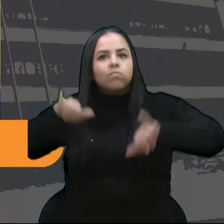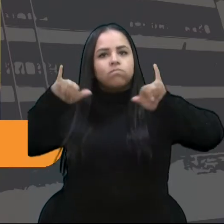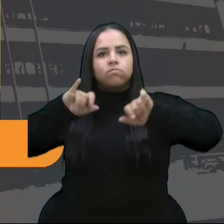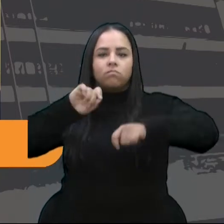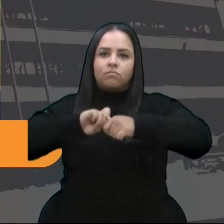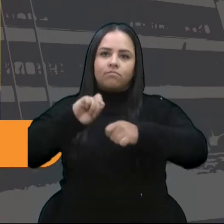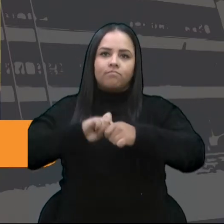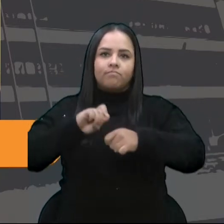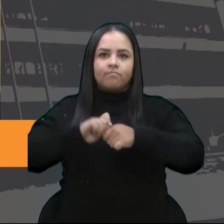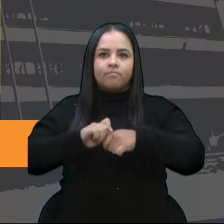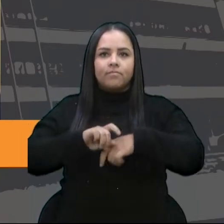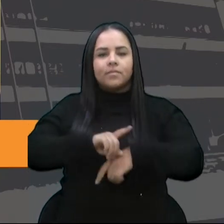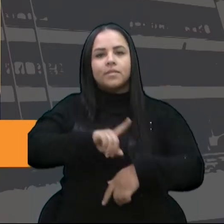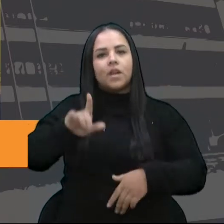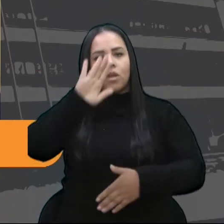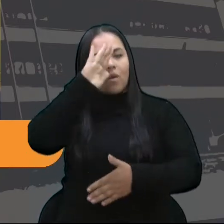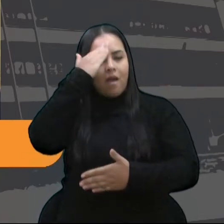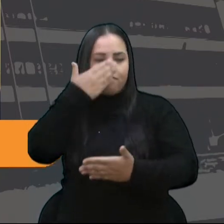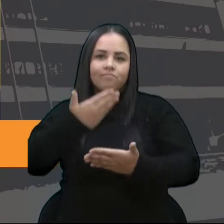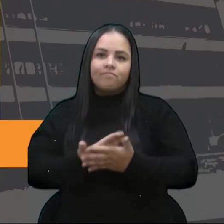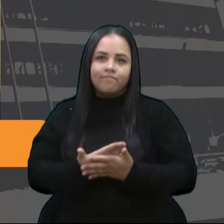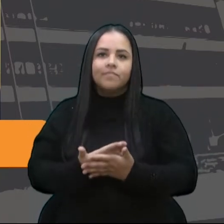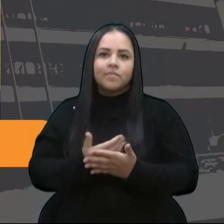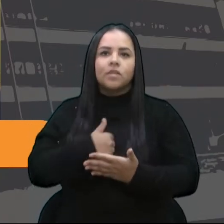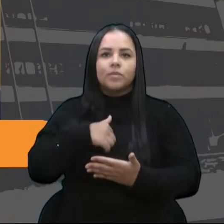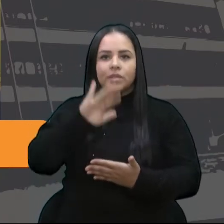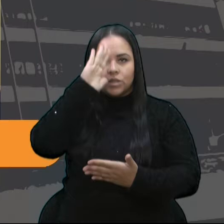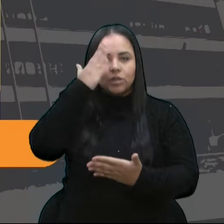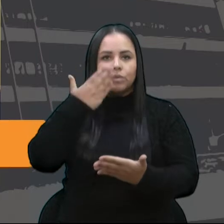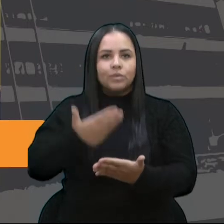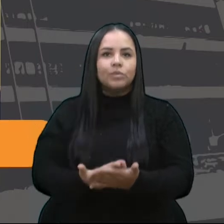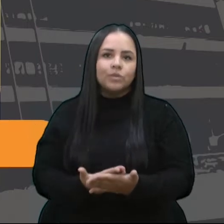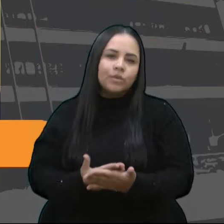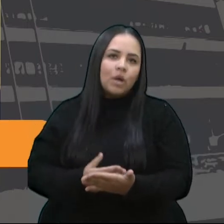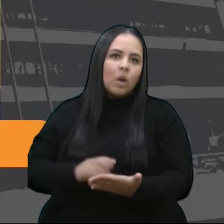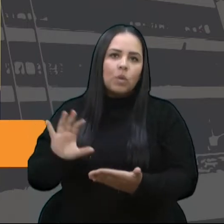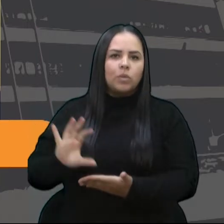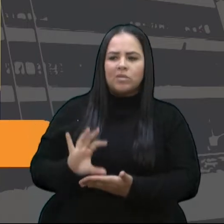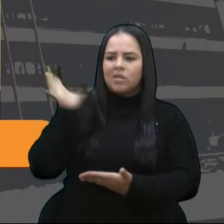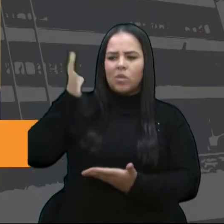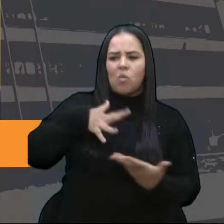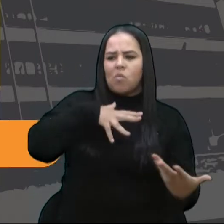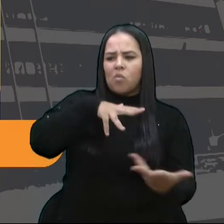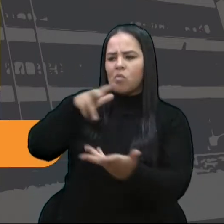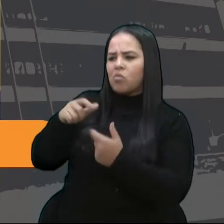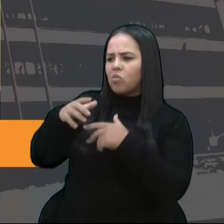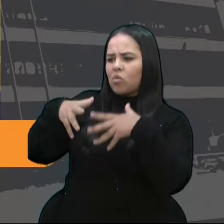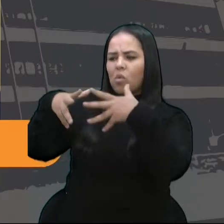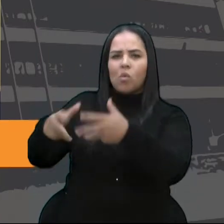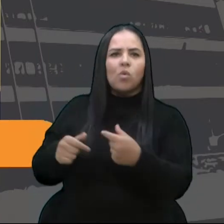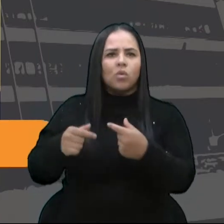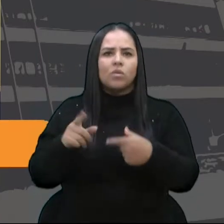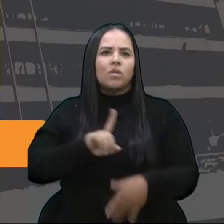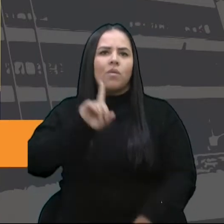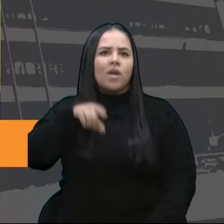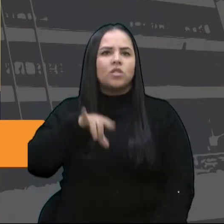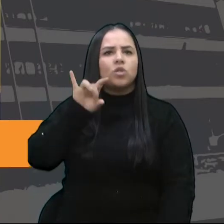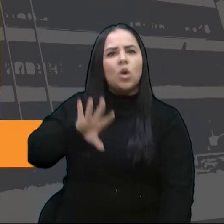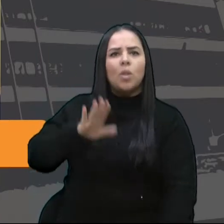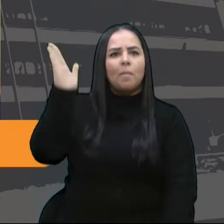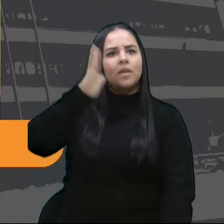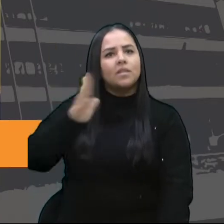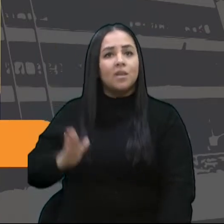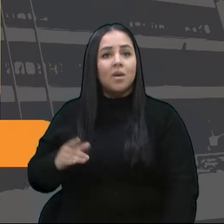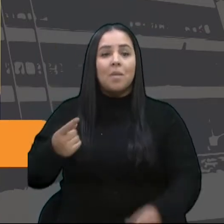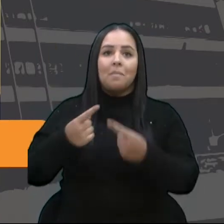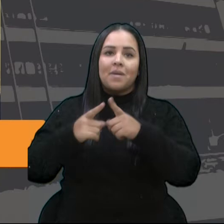e nesse aspecto eu acho que está havendo, né, no mundo todo, não só no Brasil, mas talvez aí no Brasil de uma forma um pouco